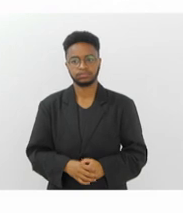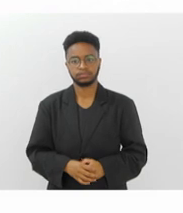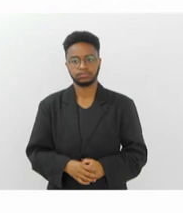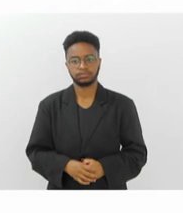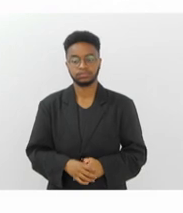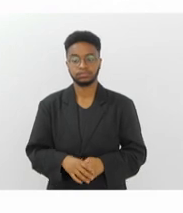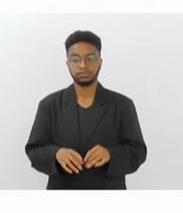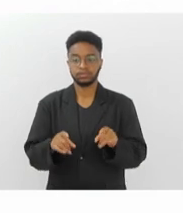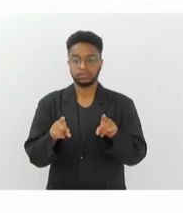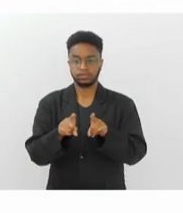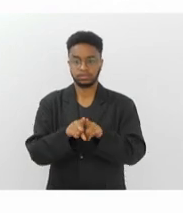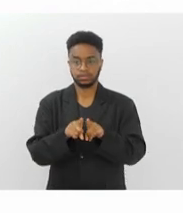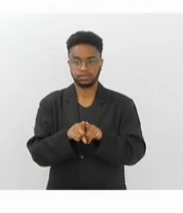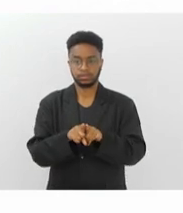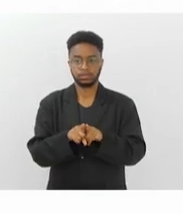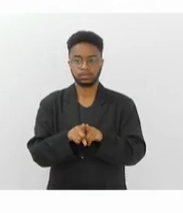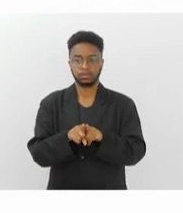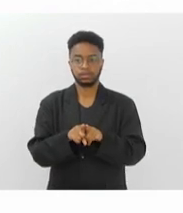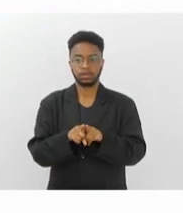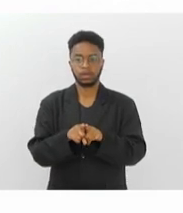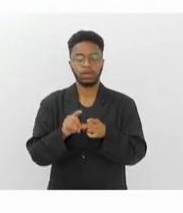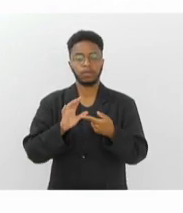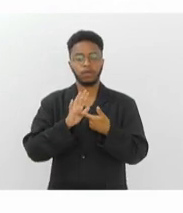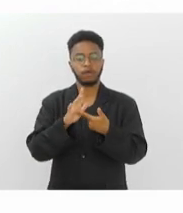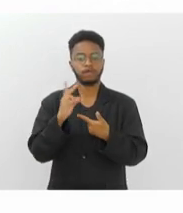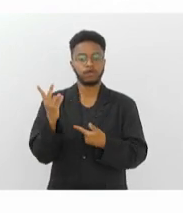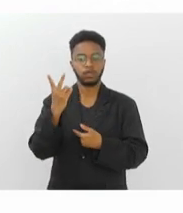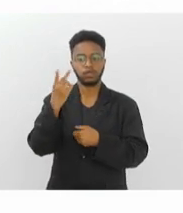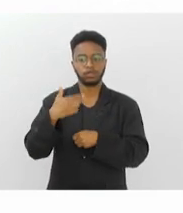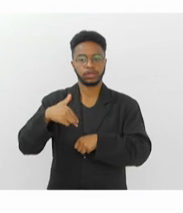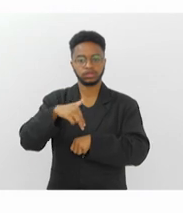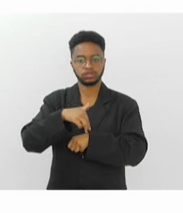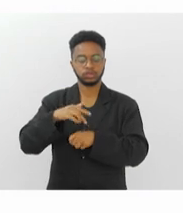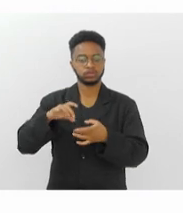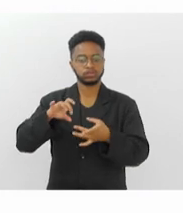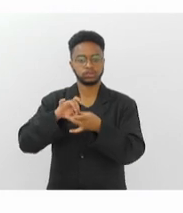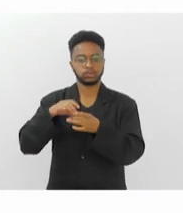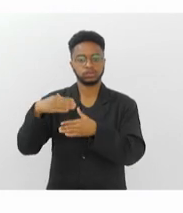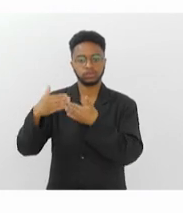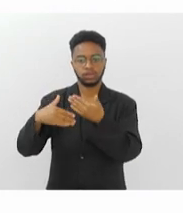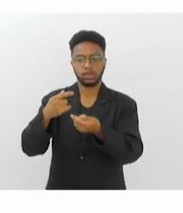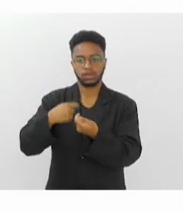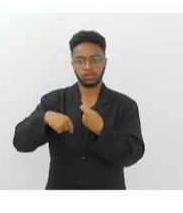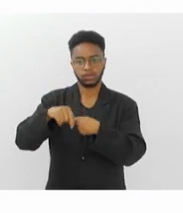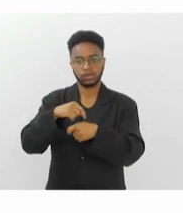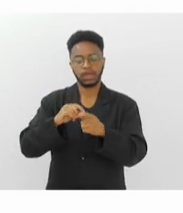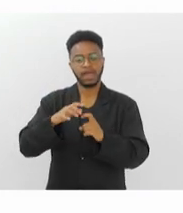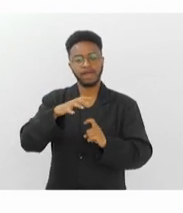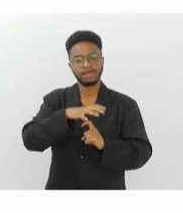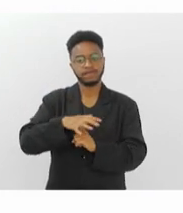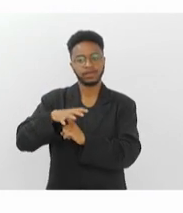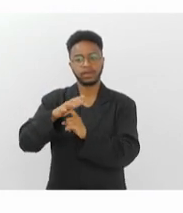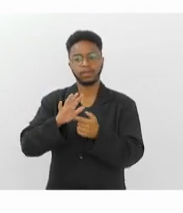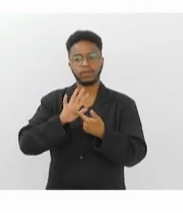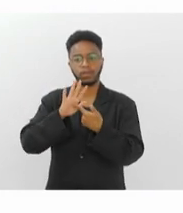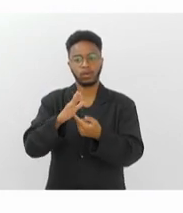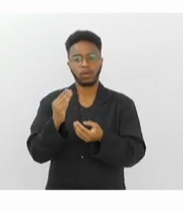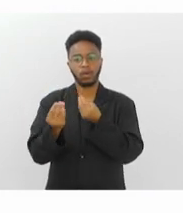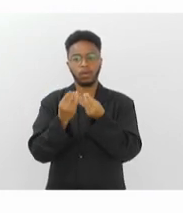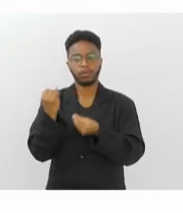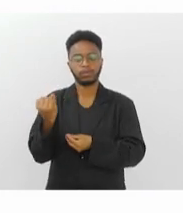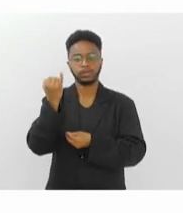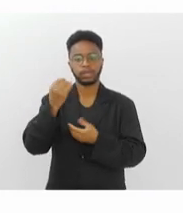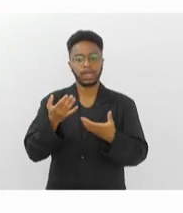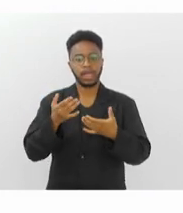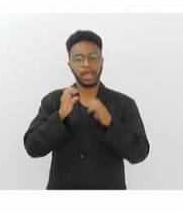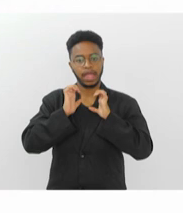Além disso, ao colocar os valores nacionais no centro do desenvolvimento económico, a feira destaca a importância da ética, da